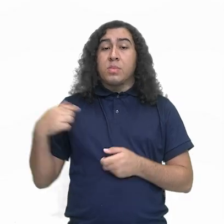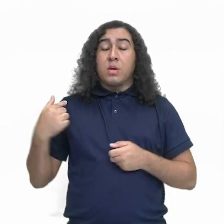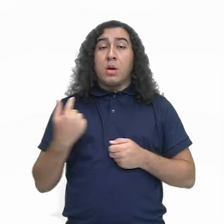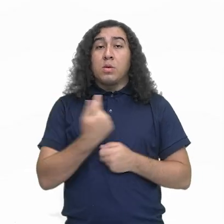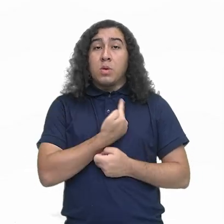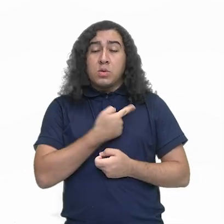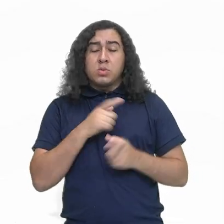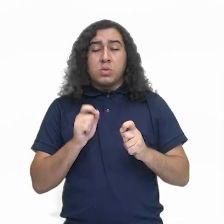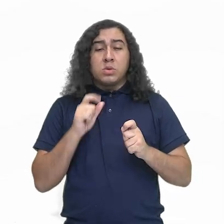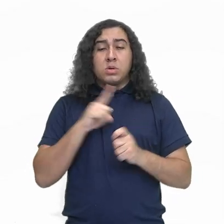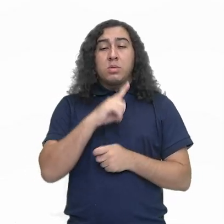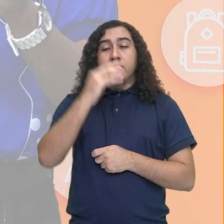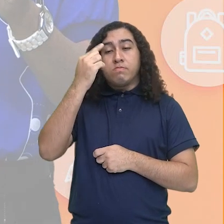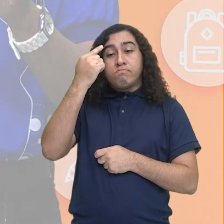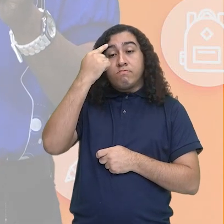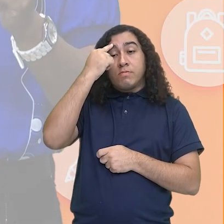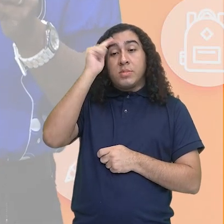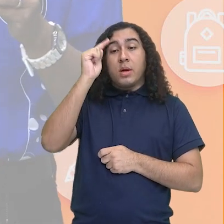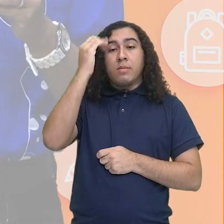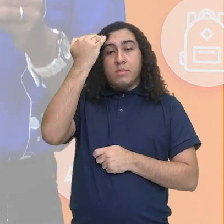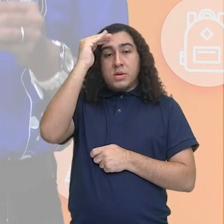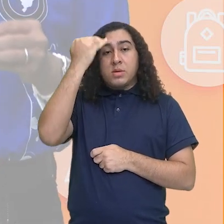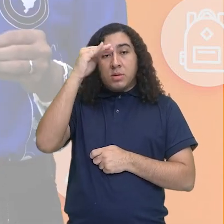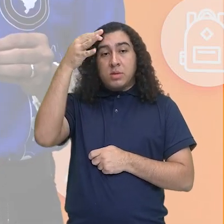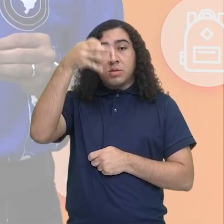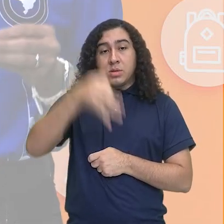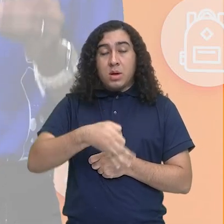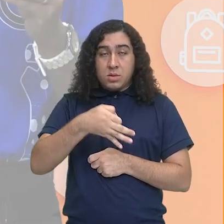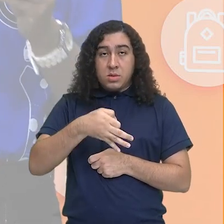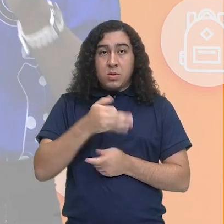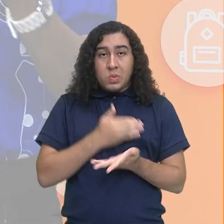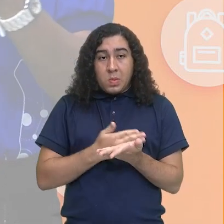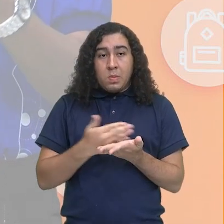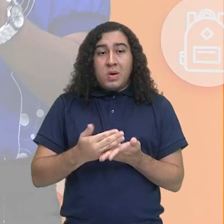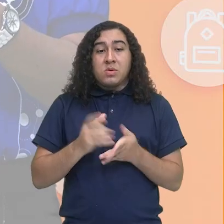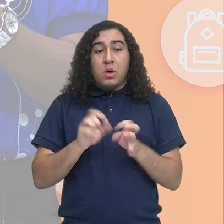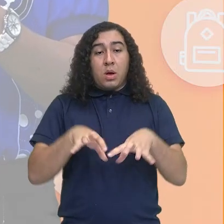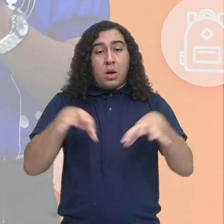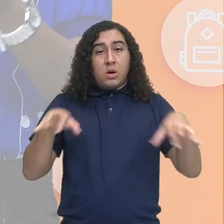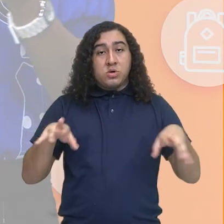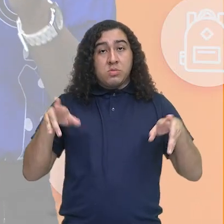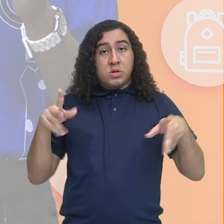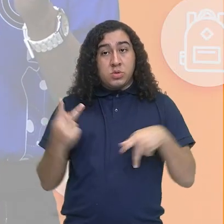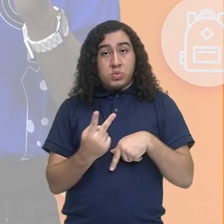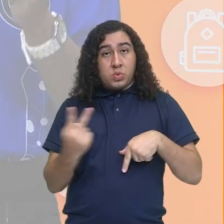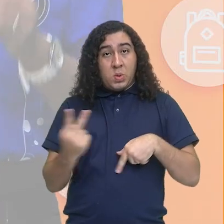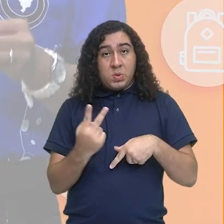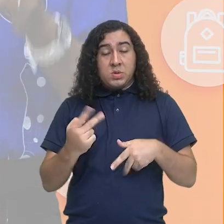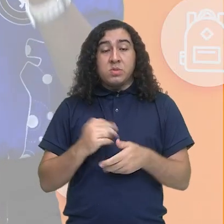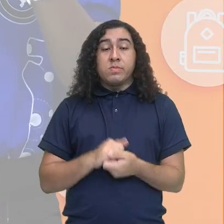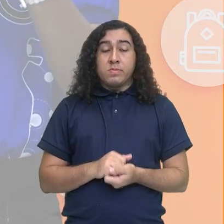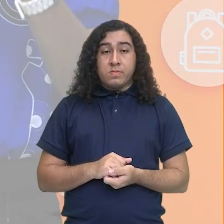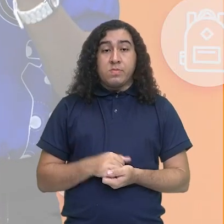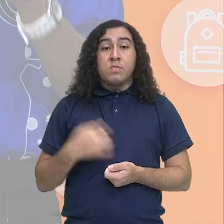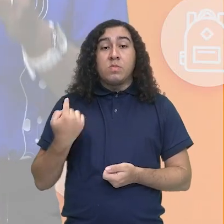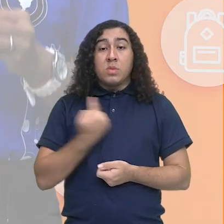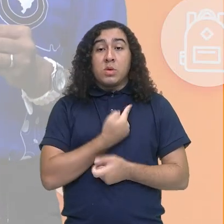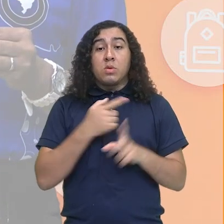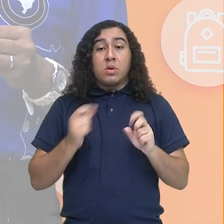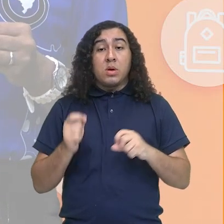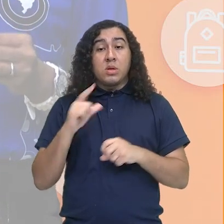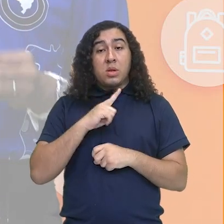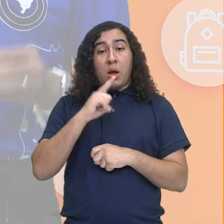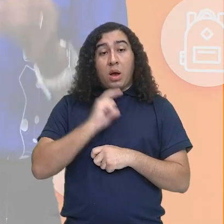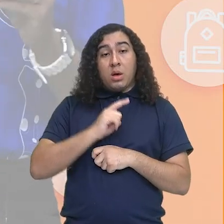assim, fecharmos esta compreensão inicial entre o sagrado e o profano, nós vamos deixar